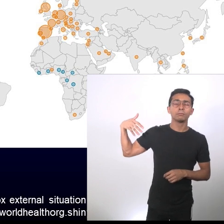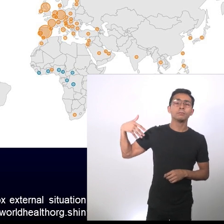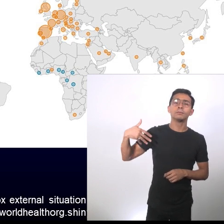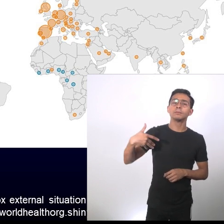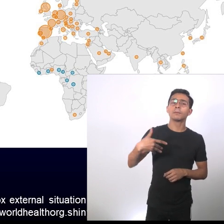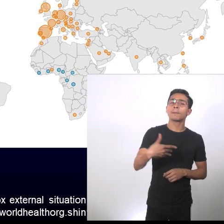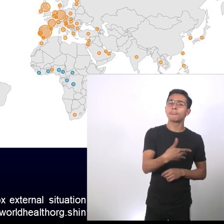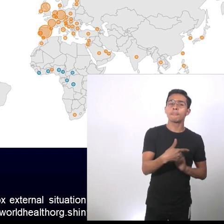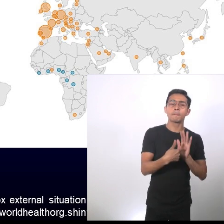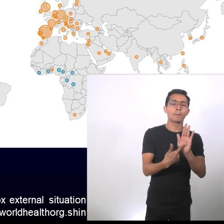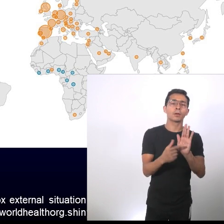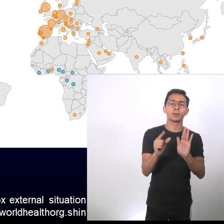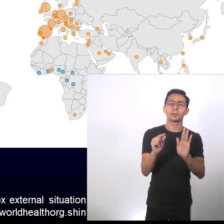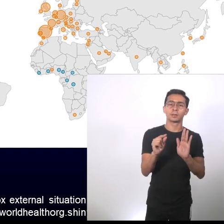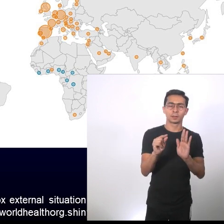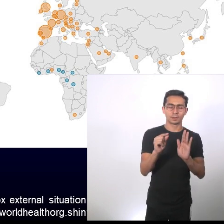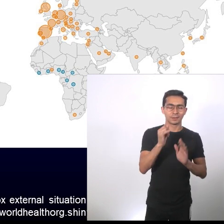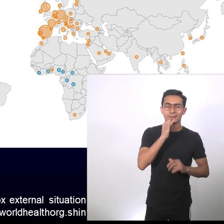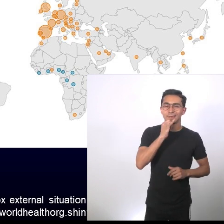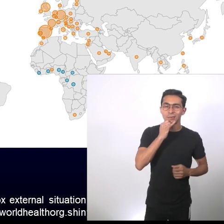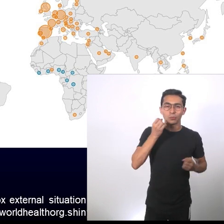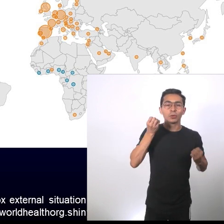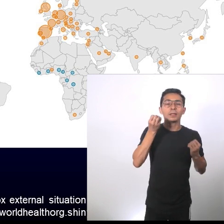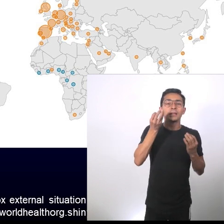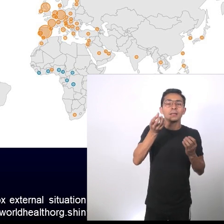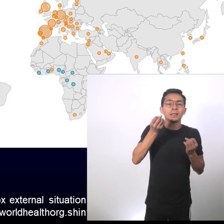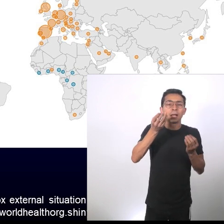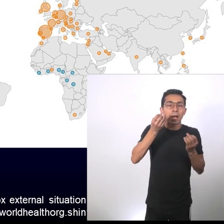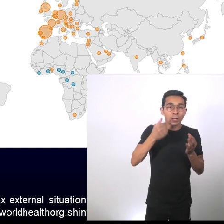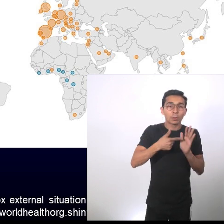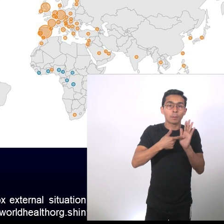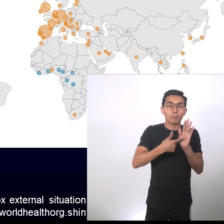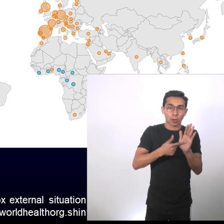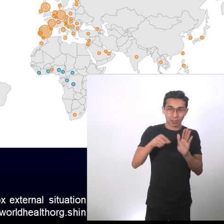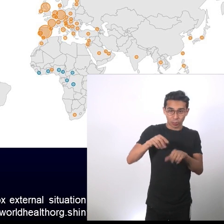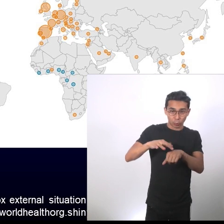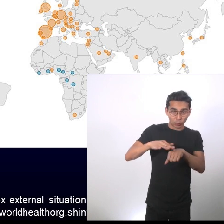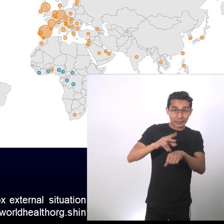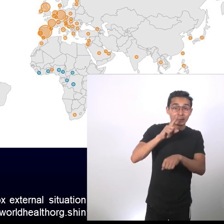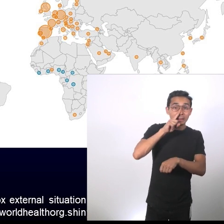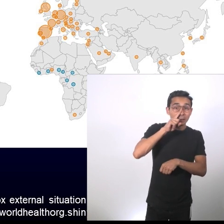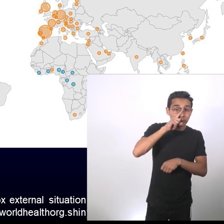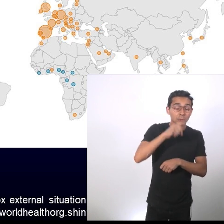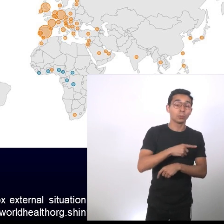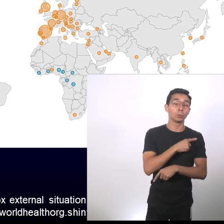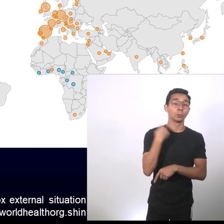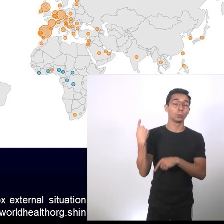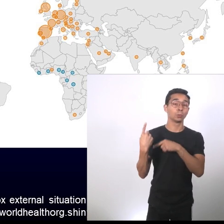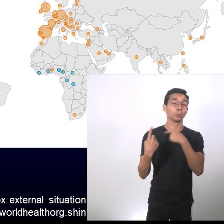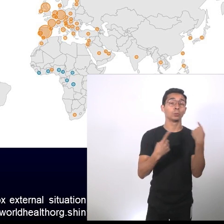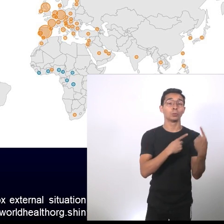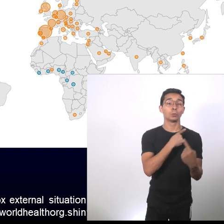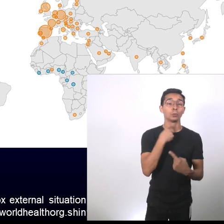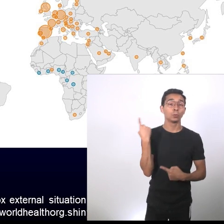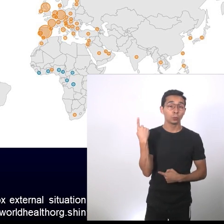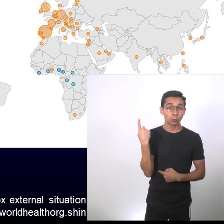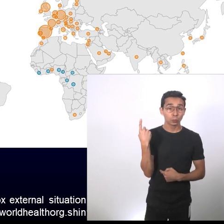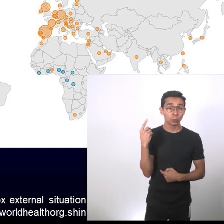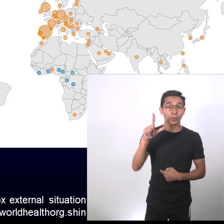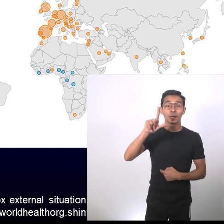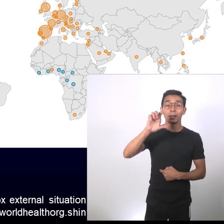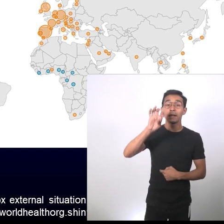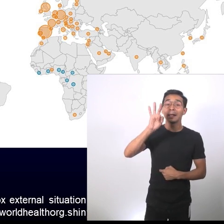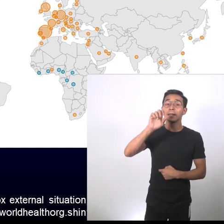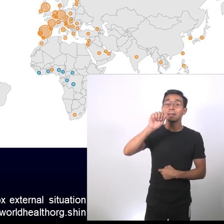os dados em relação, por exemplo, à letalidade, e lembrando que letalidade é o termo que a gente usa para designar